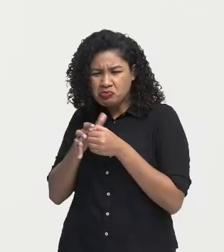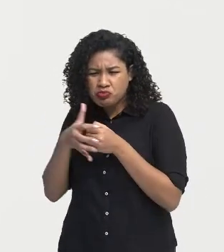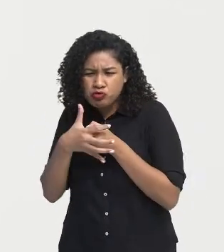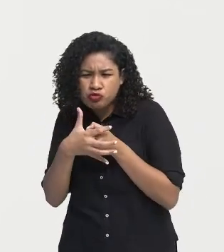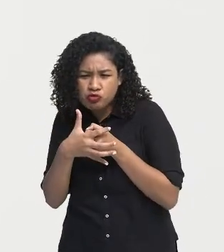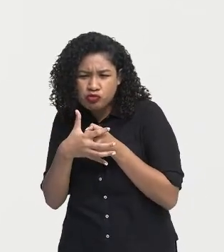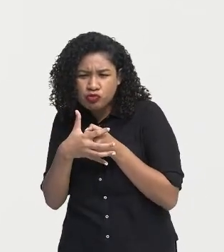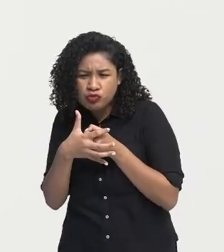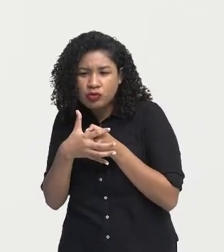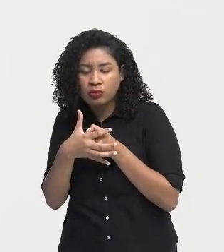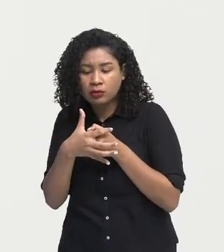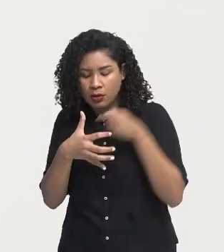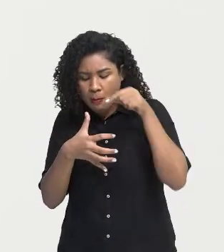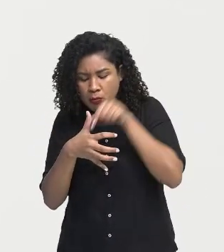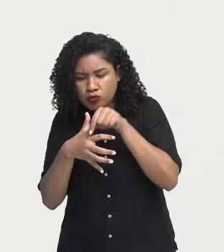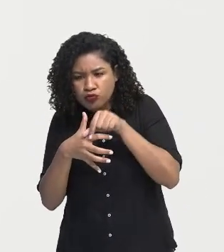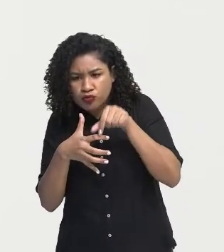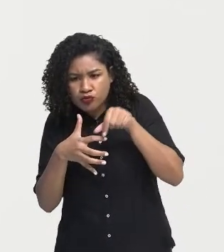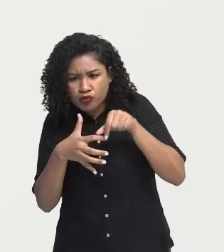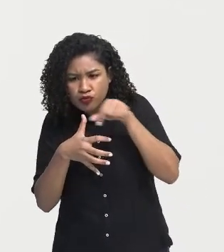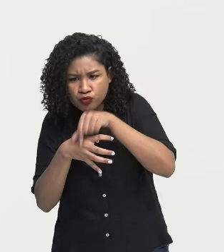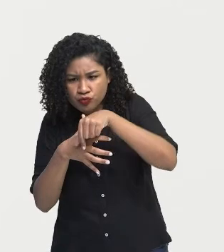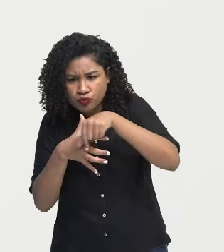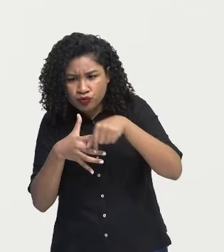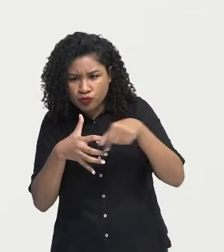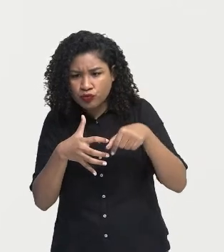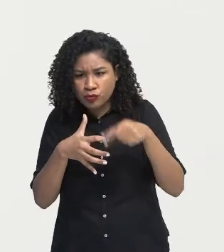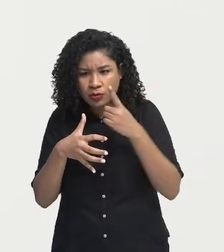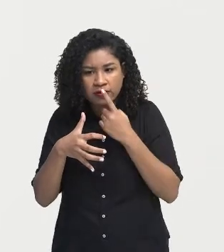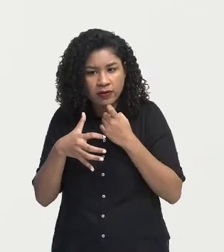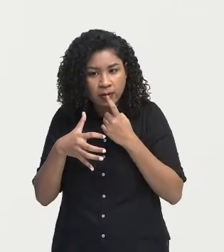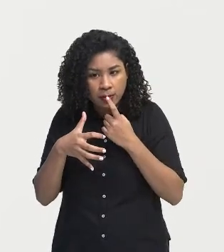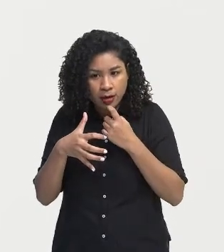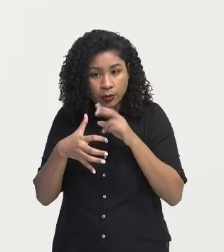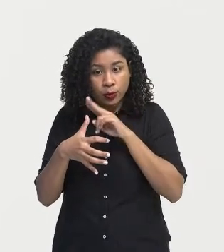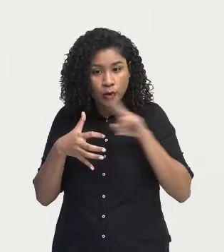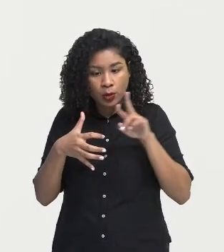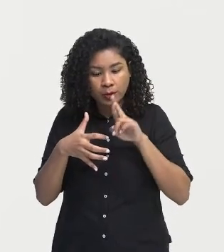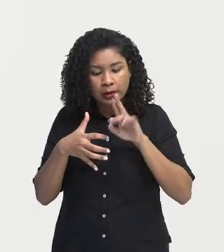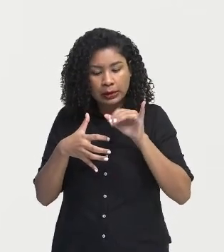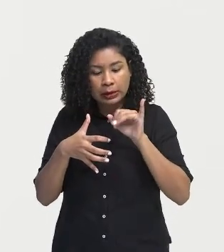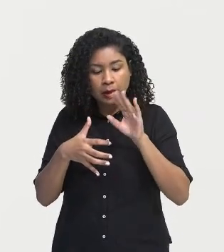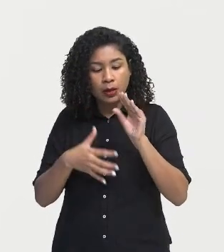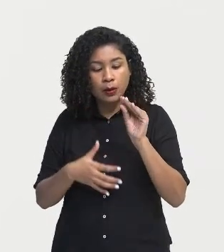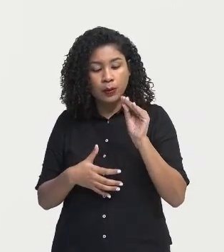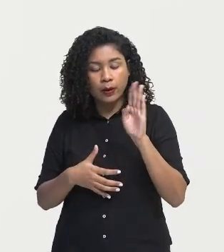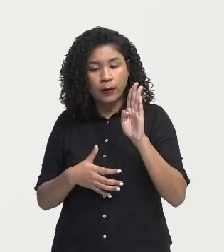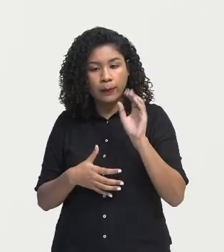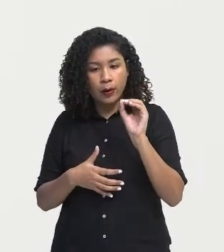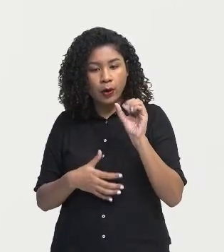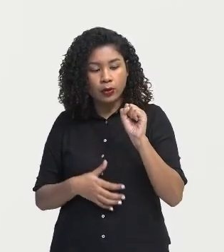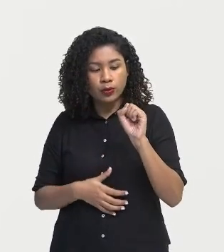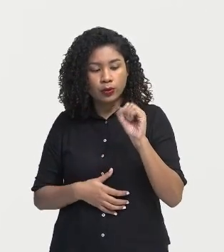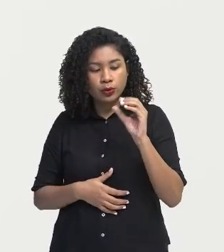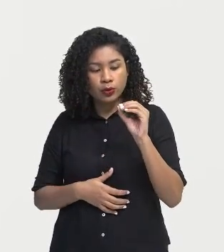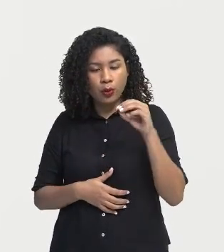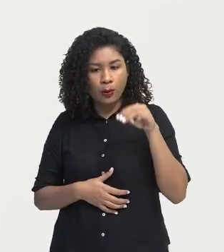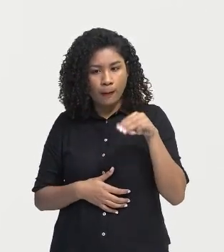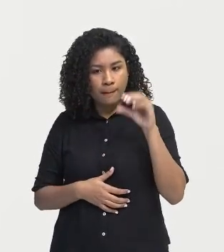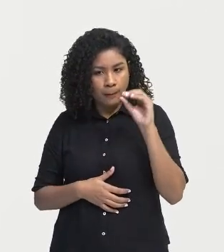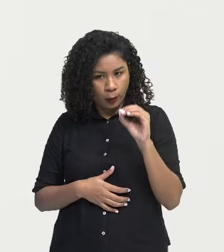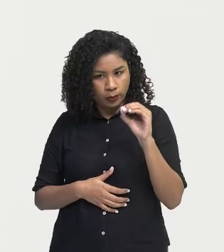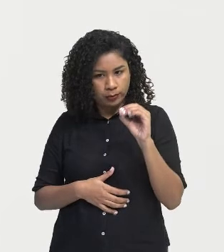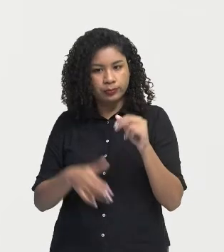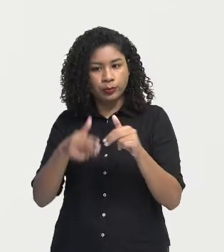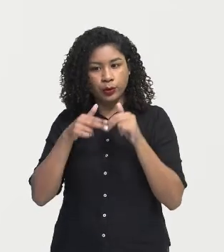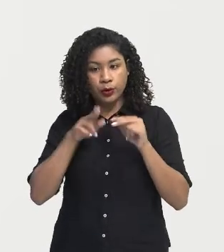ó, com vários pontinhos em vermelho, são os ribossomos. Se eu tenho ribossomo aderido, ele vai ser o granuloso,